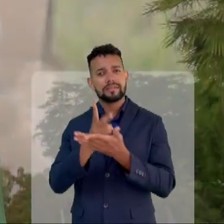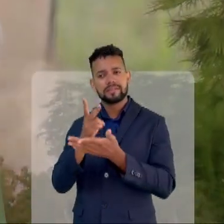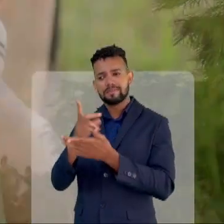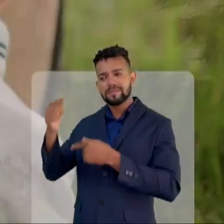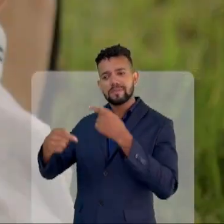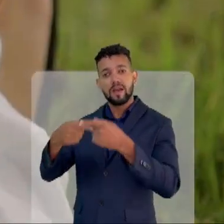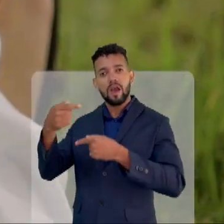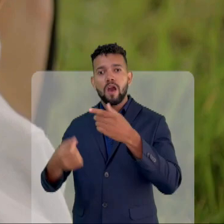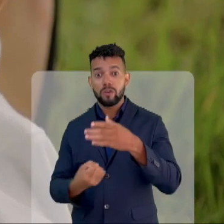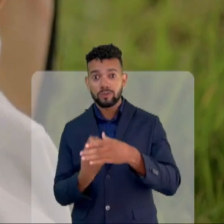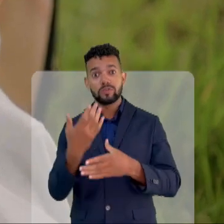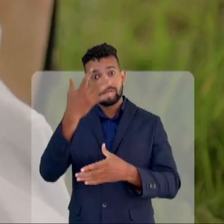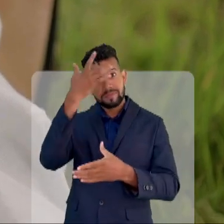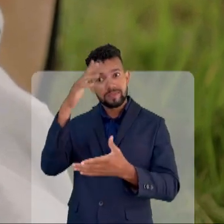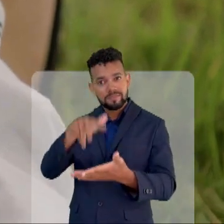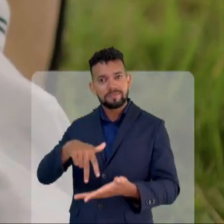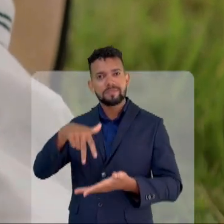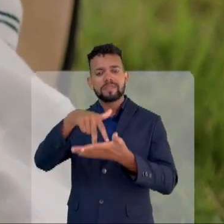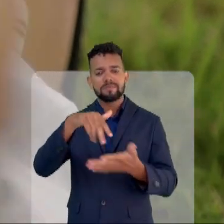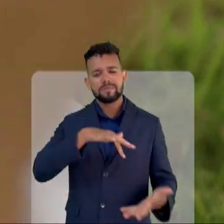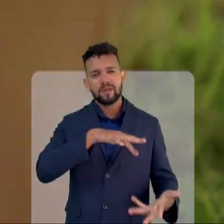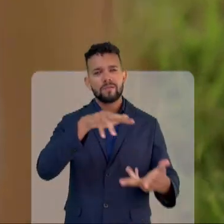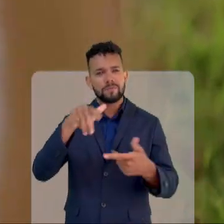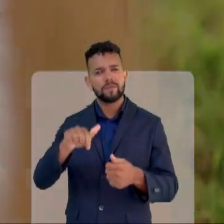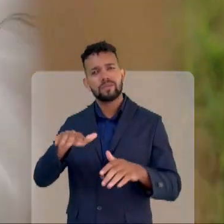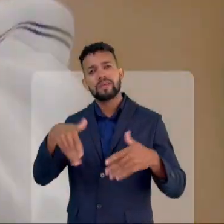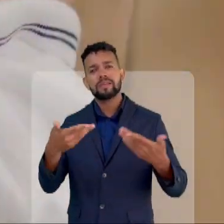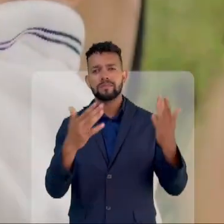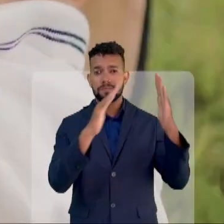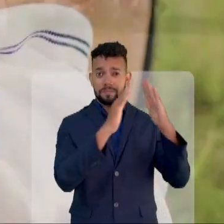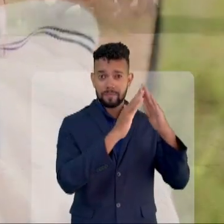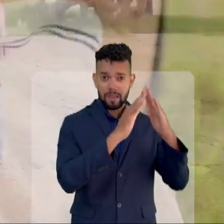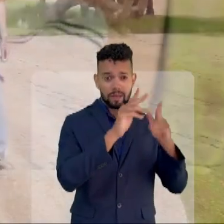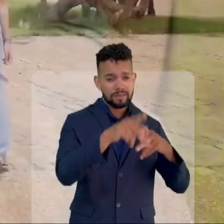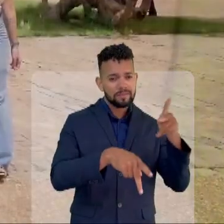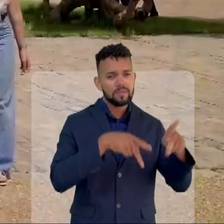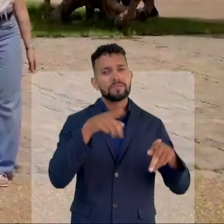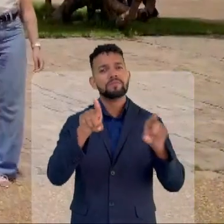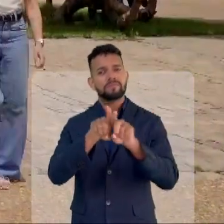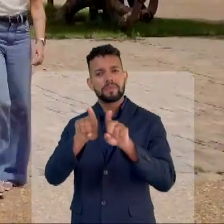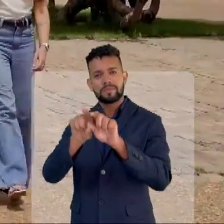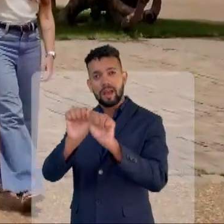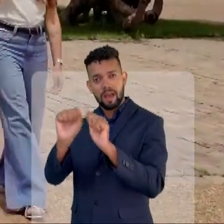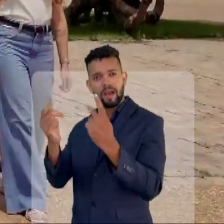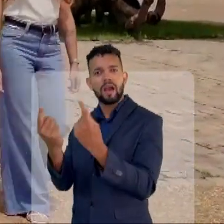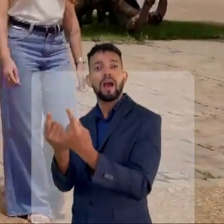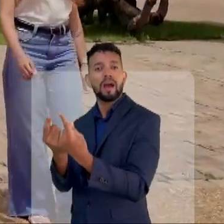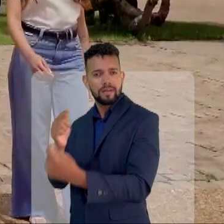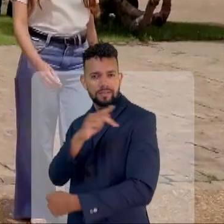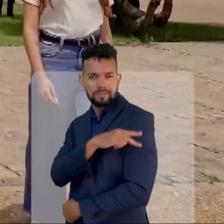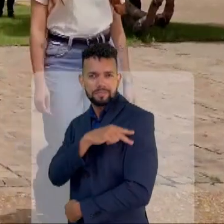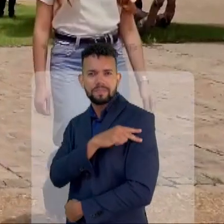Um organismo vivo e dinâmico. E a cada geração surge uma nova voz que movimenta o mundo.